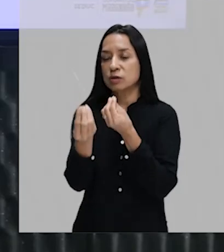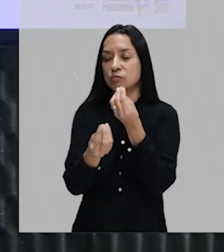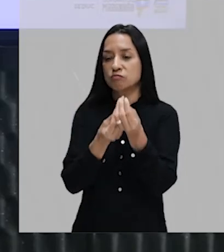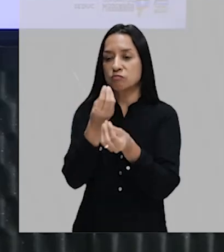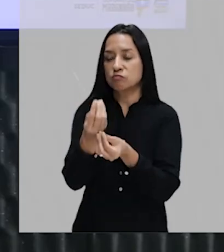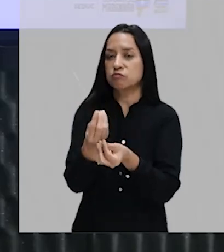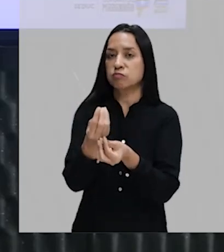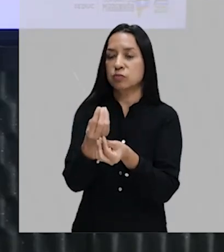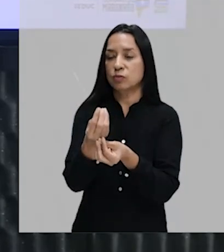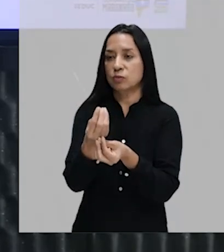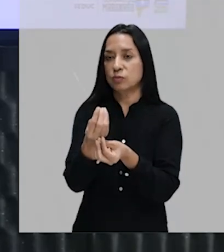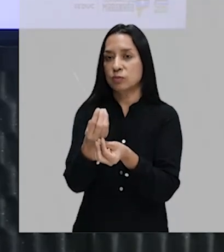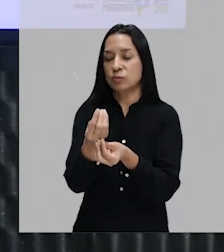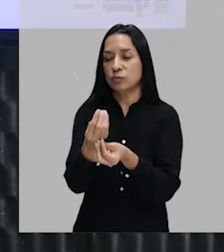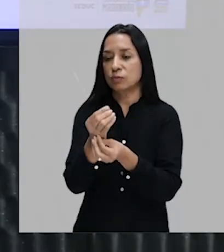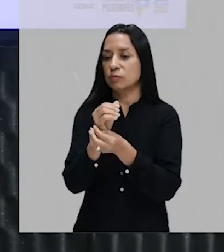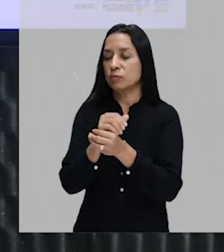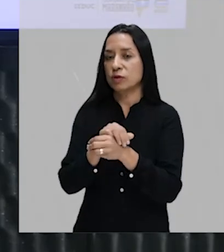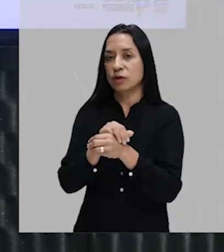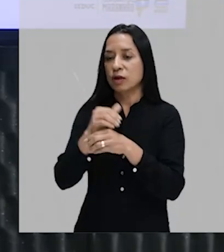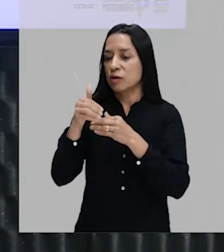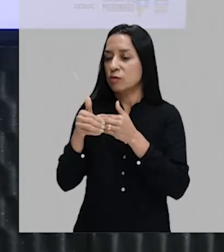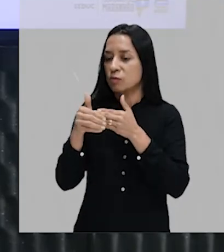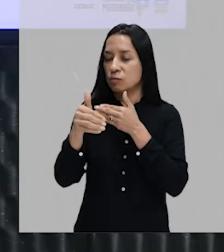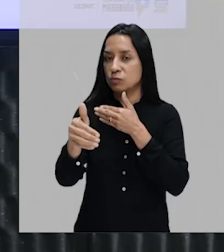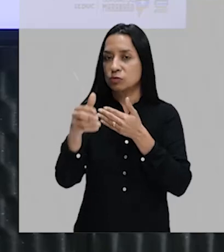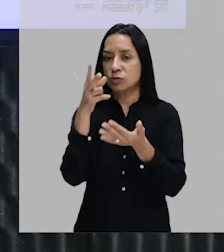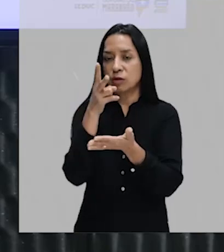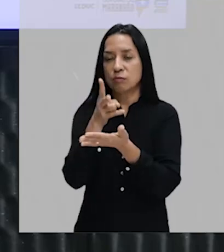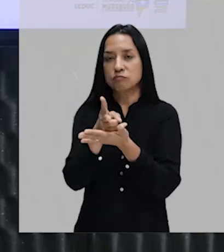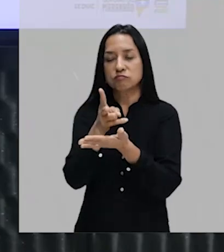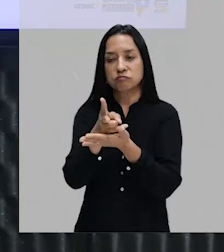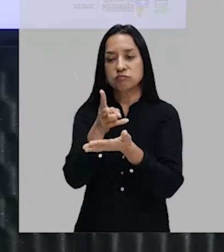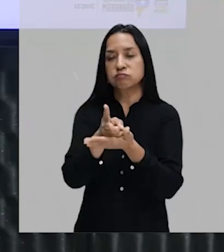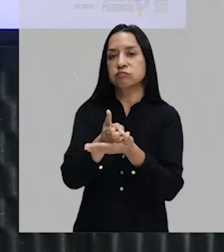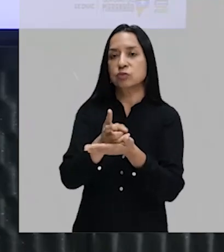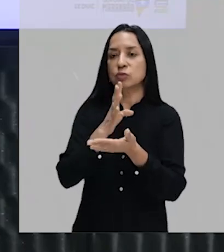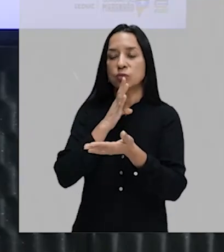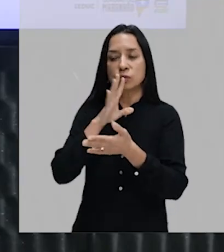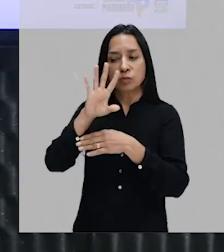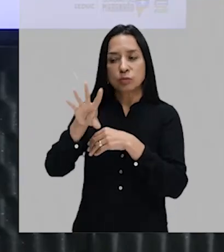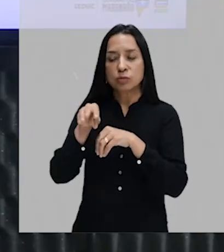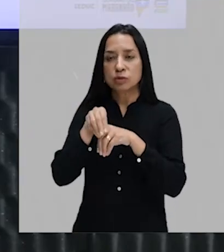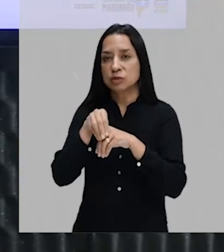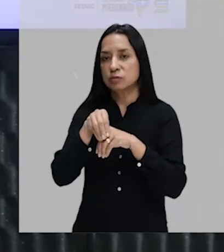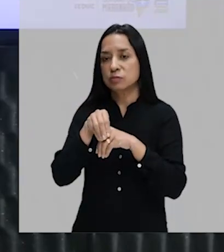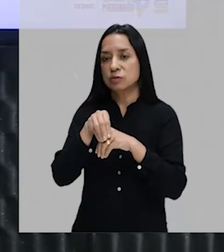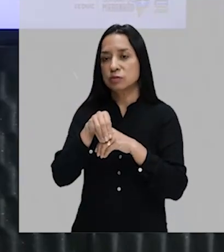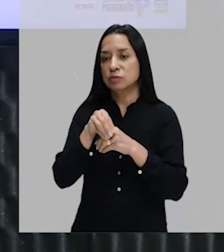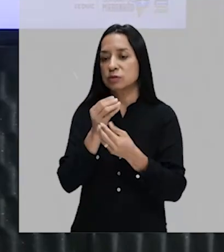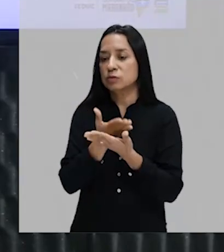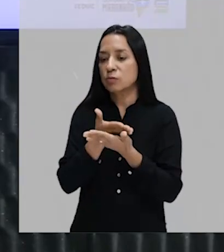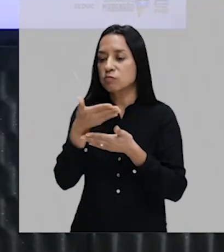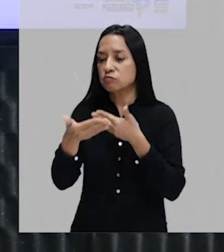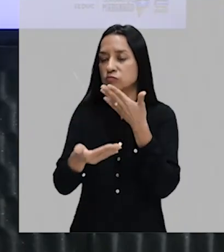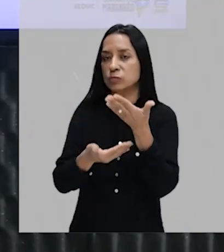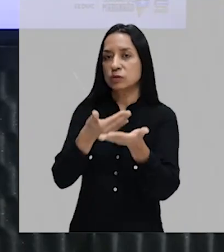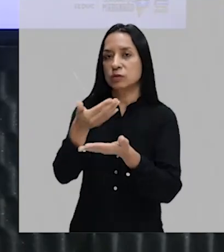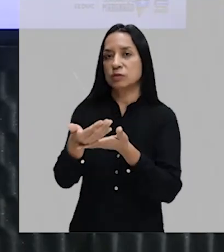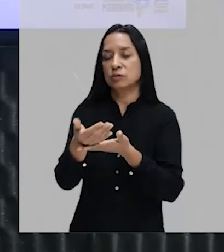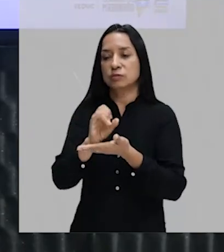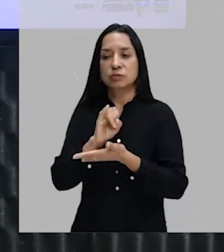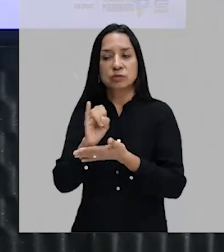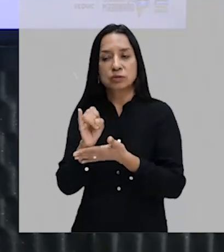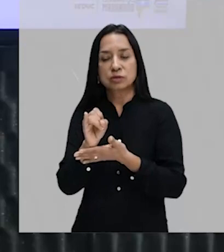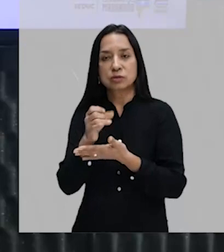não botar para adiante esse conhecimento todo que nós estamos proporcionando para vocês. E se de tudo